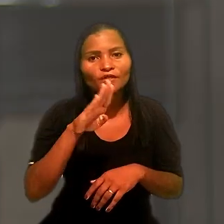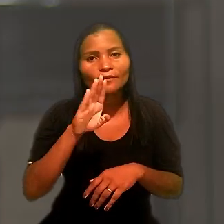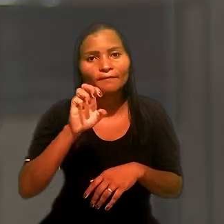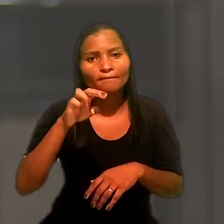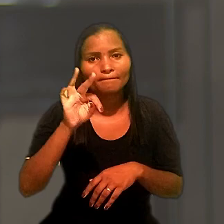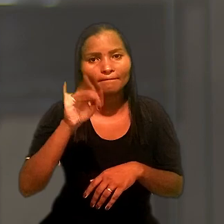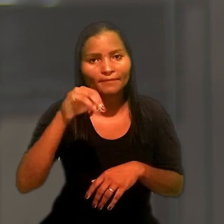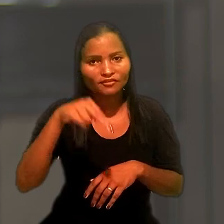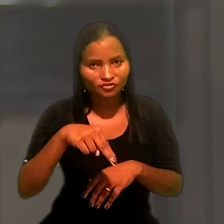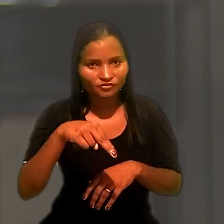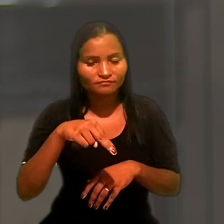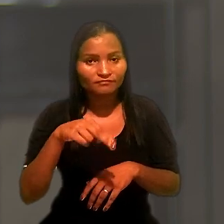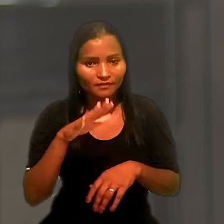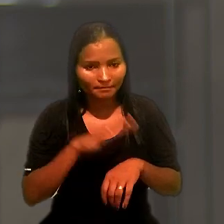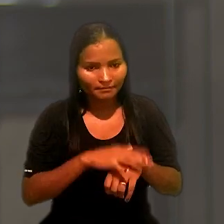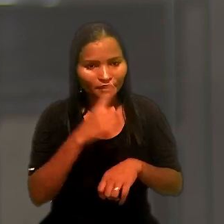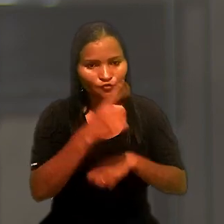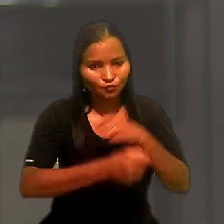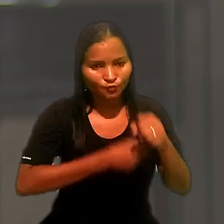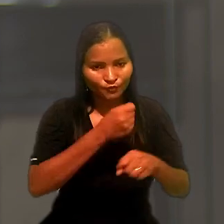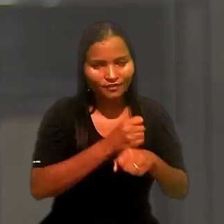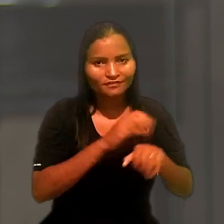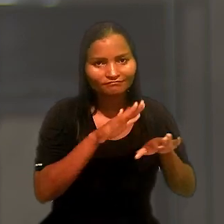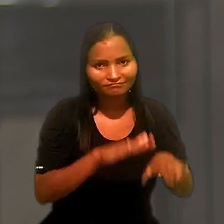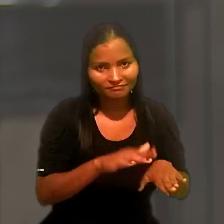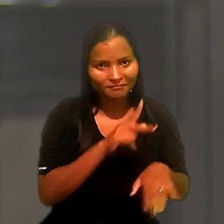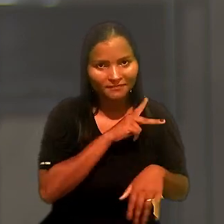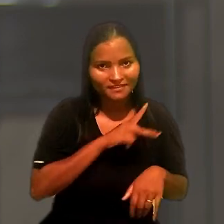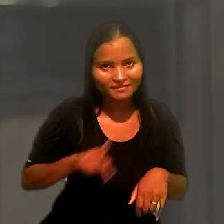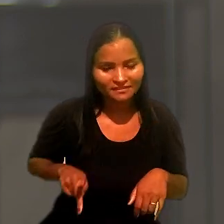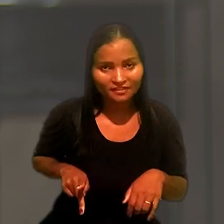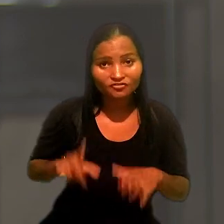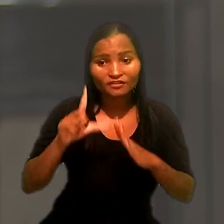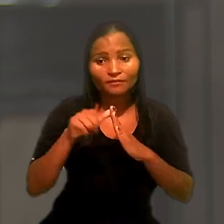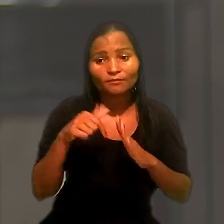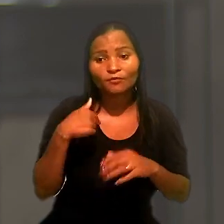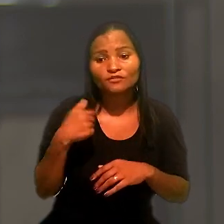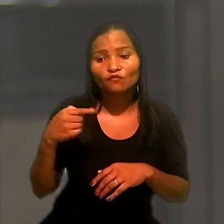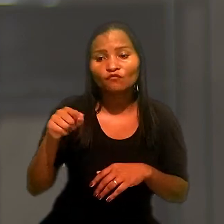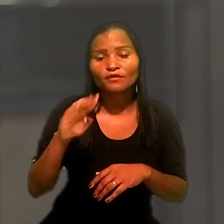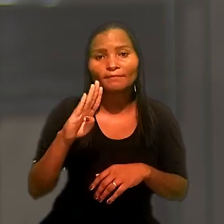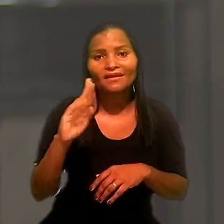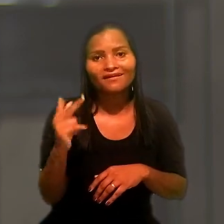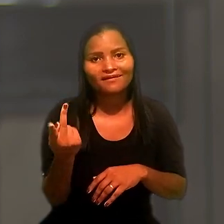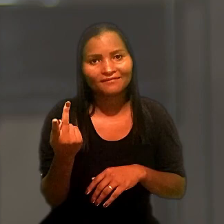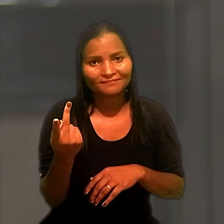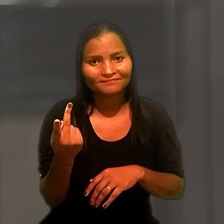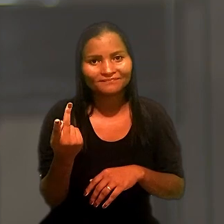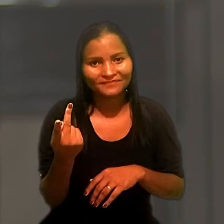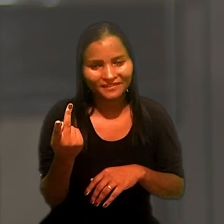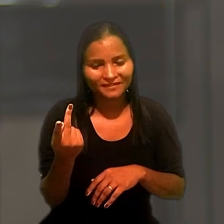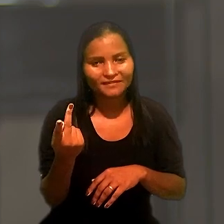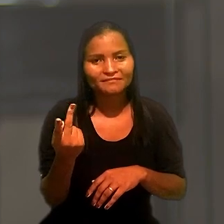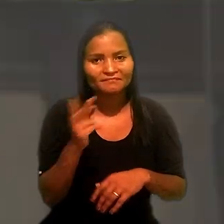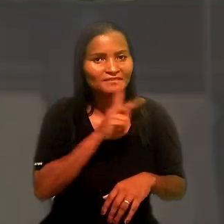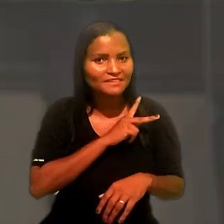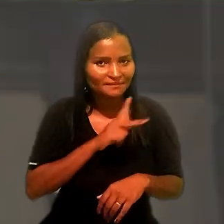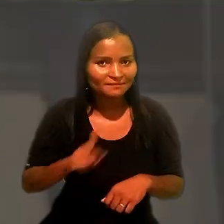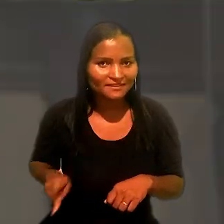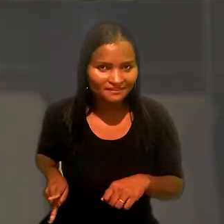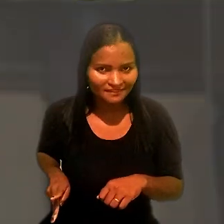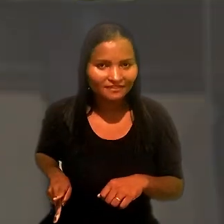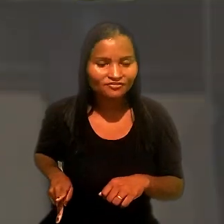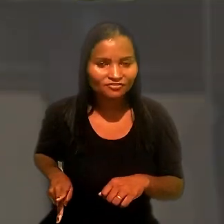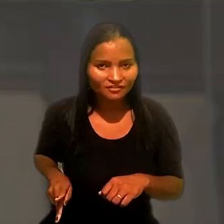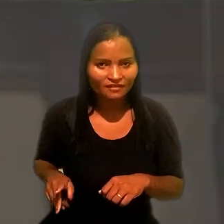ano depois eu fui para Betim, fiquei lá também mais um ano como presidente, depois fui para Belo Horizonte. Fui para